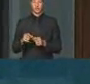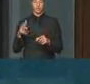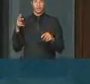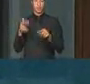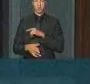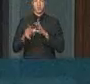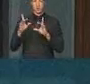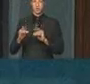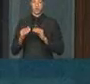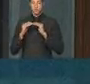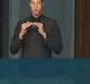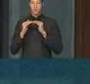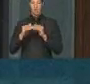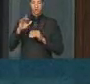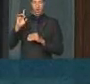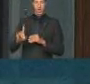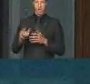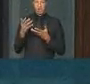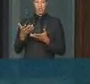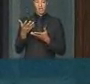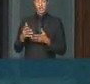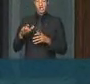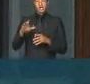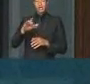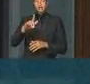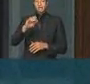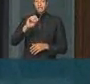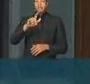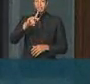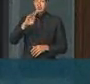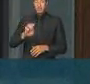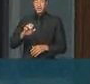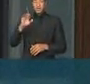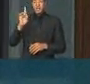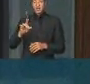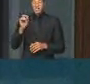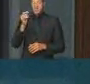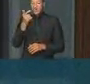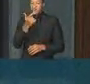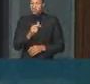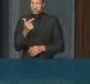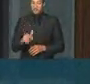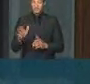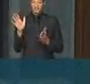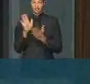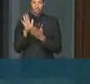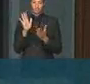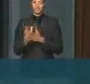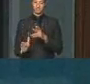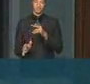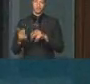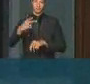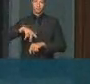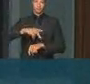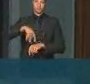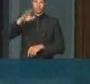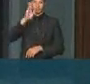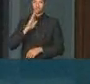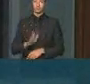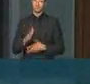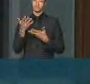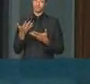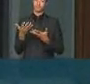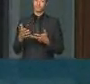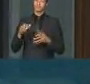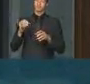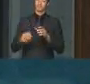democrática direita que quer o golpe direita que não tem proposta para esse país querem